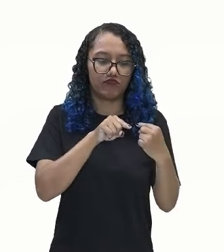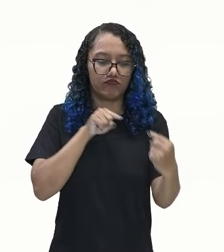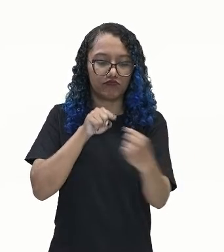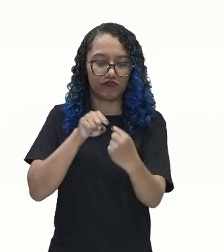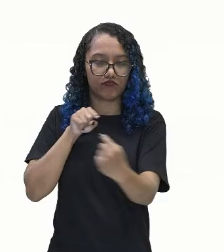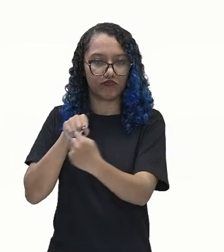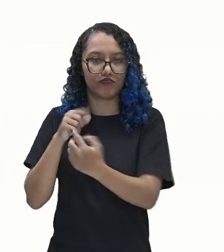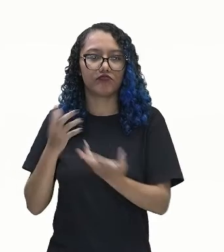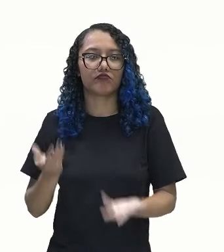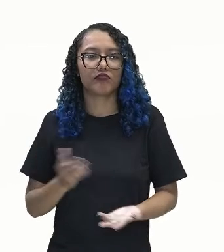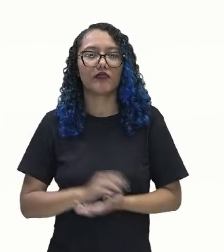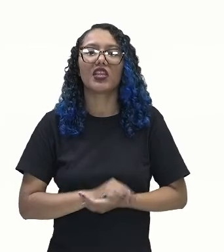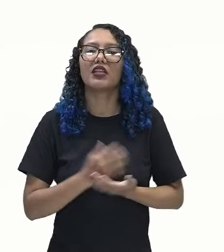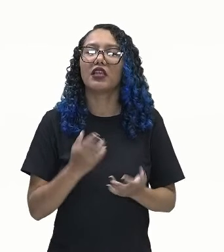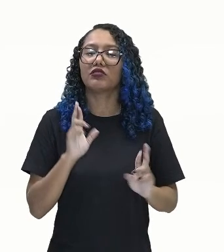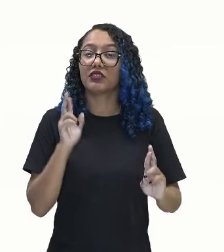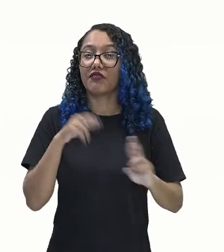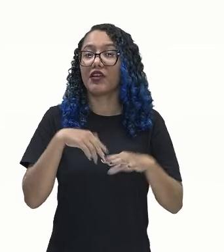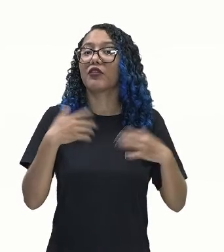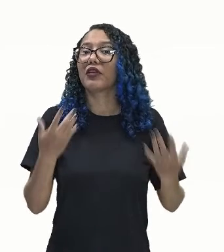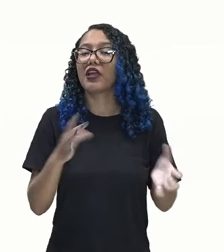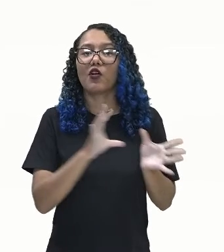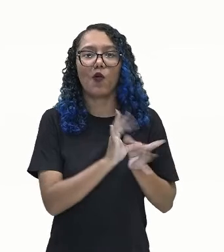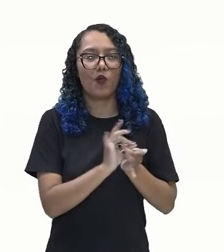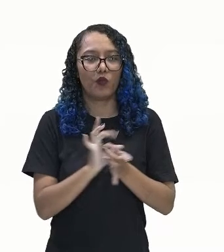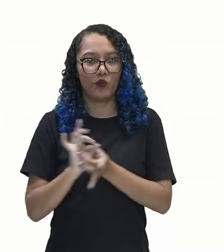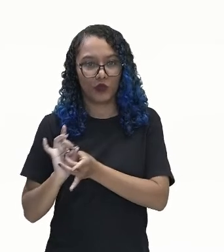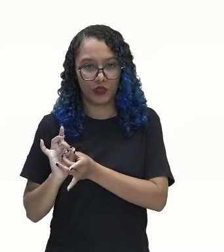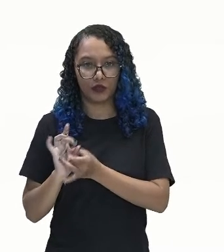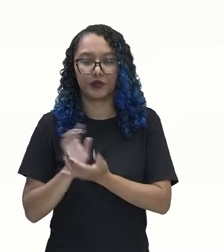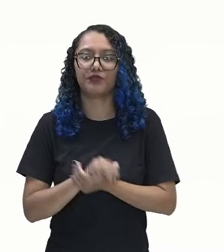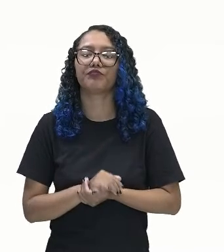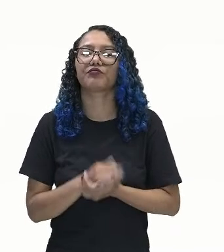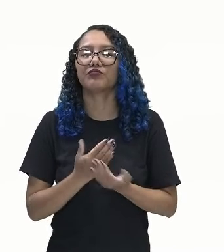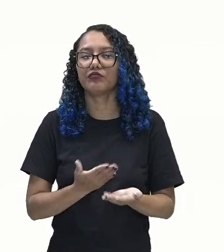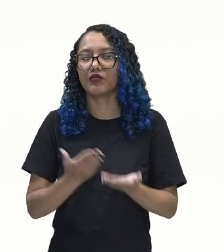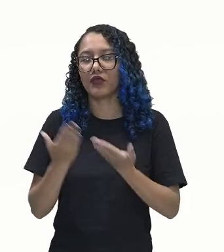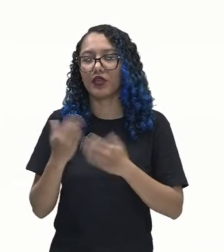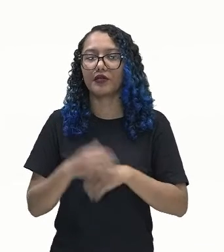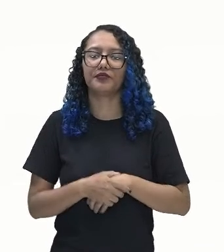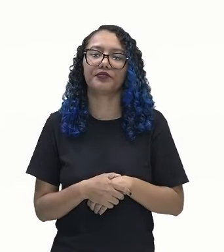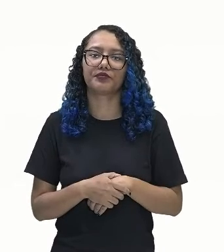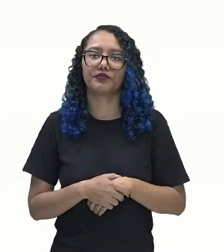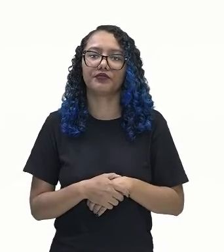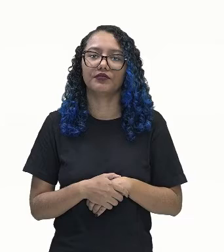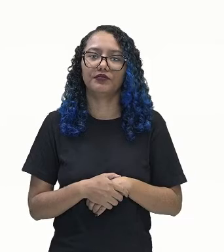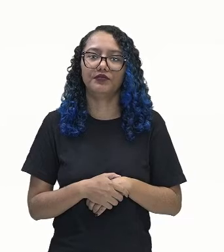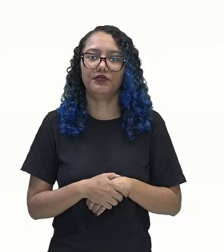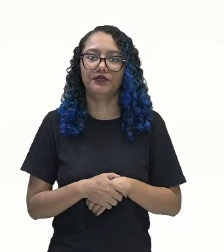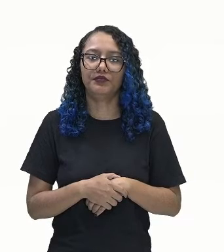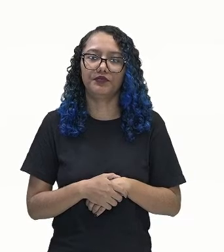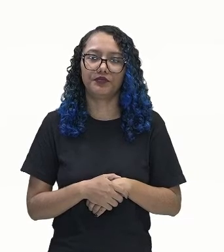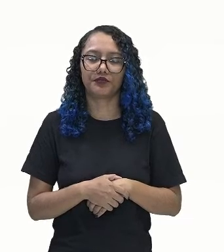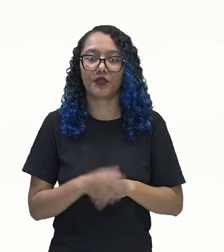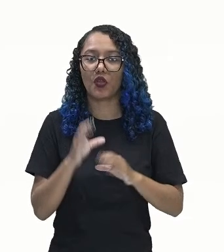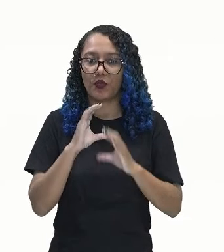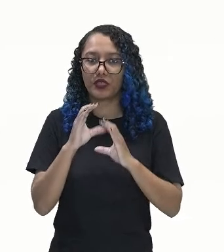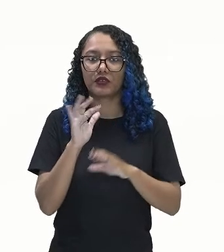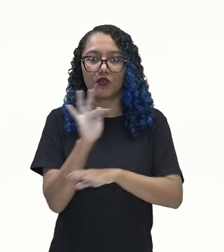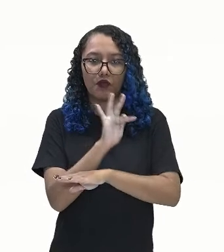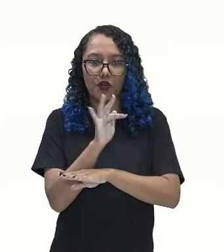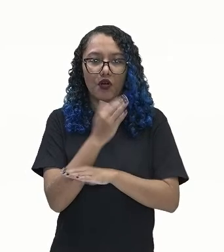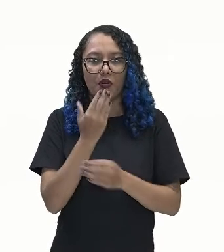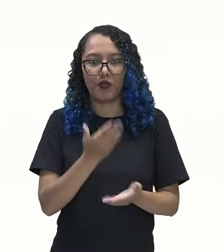a contexto. Vamos aqui. Mensagem formal. Prezado diretor, por meio